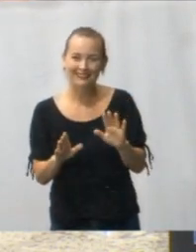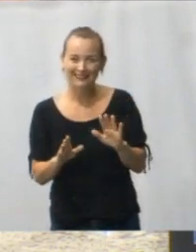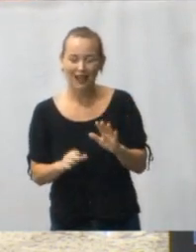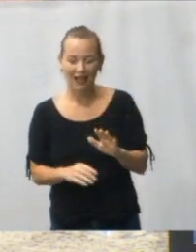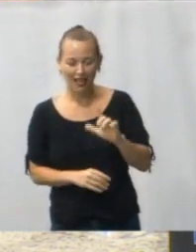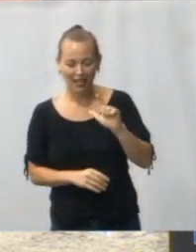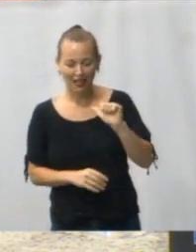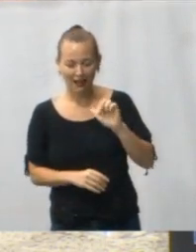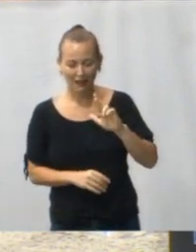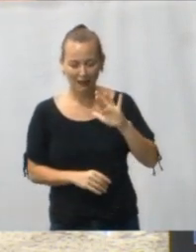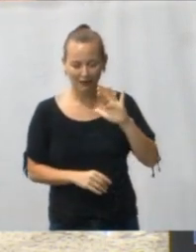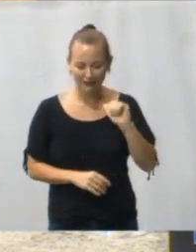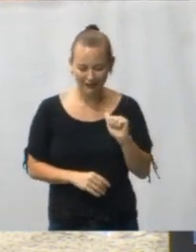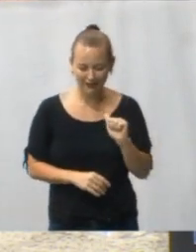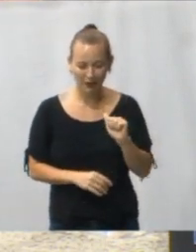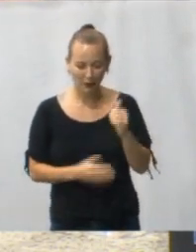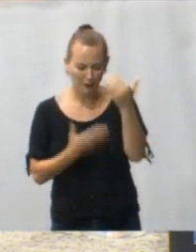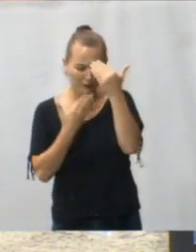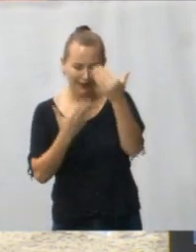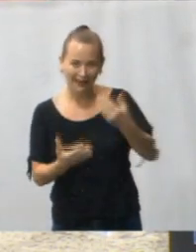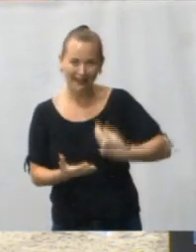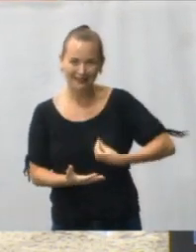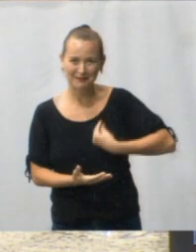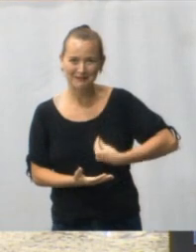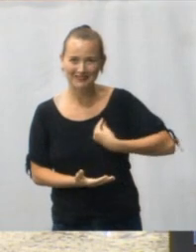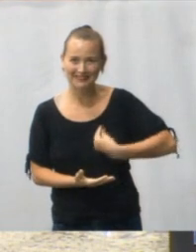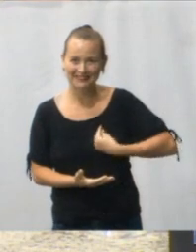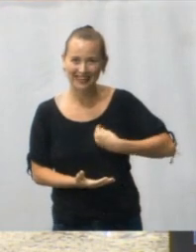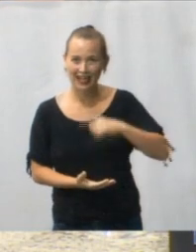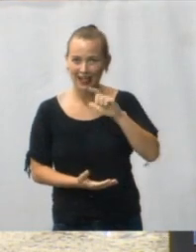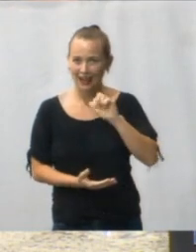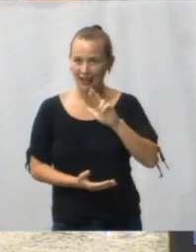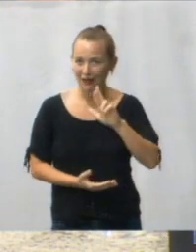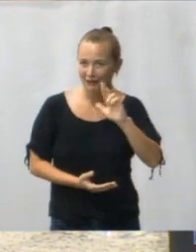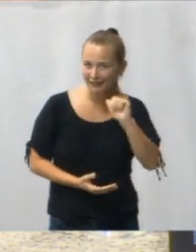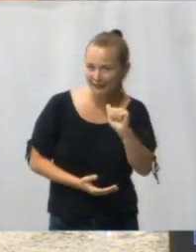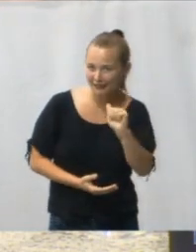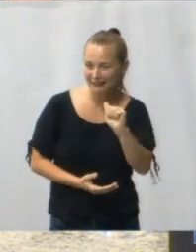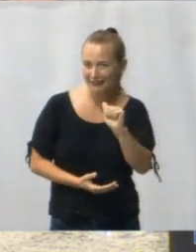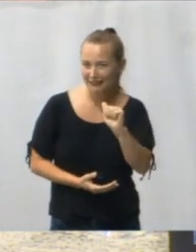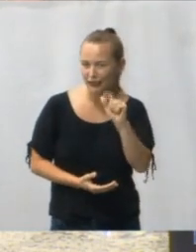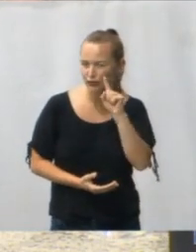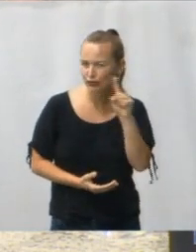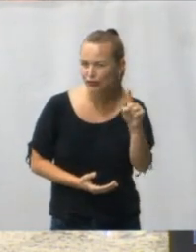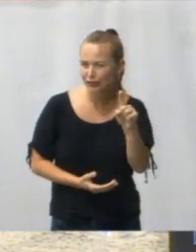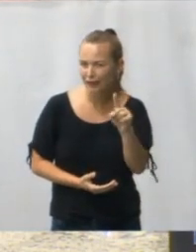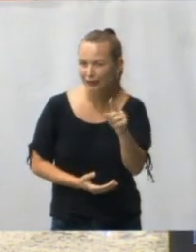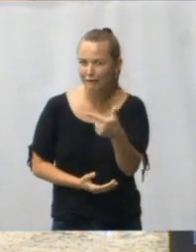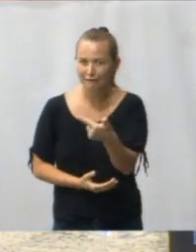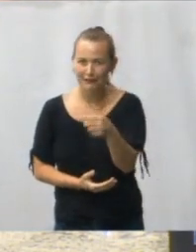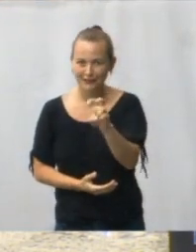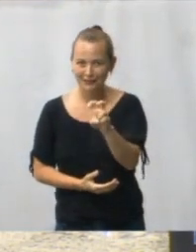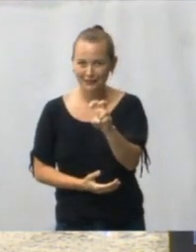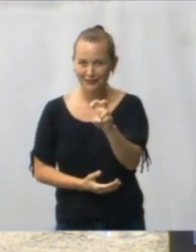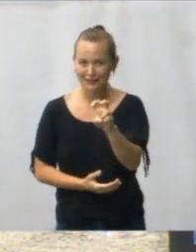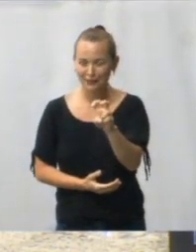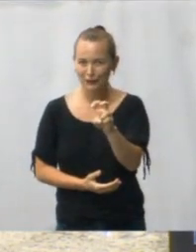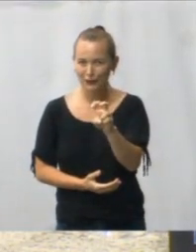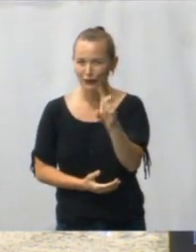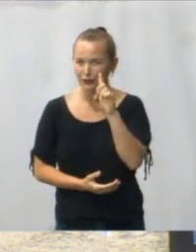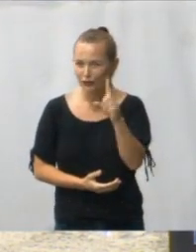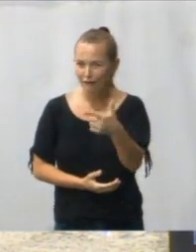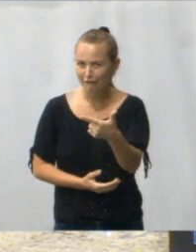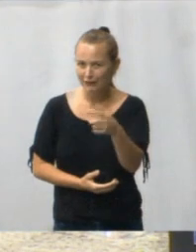presença. Laura, no dia, foi que dia 25? Dia 25, teve a apresentação